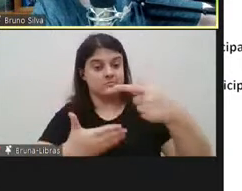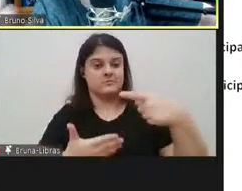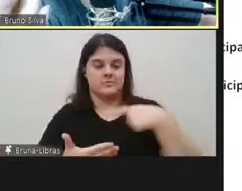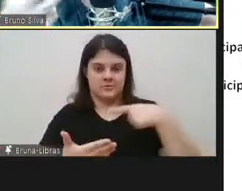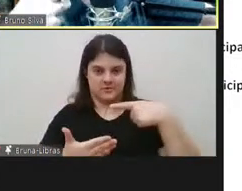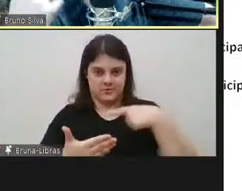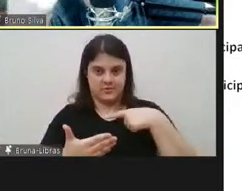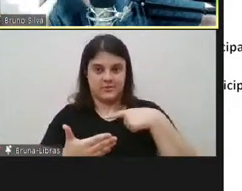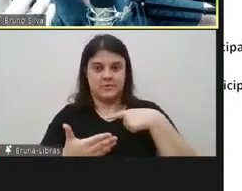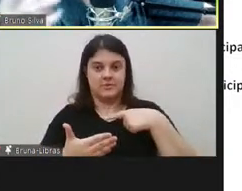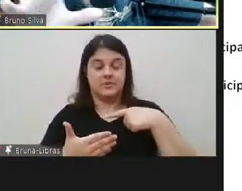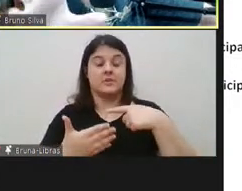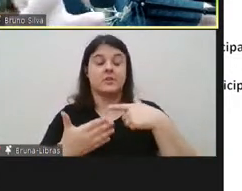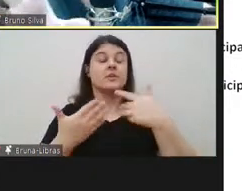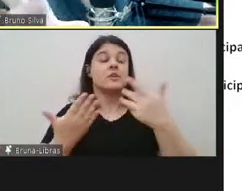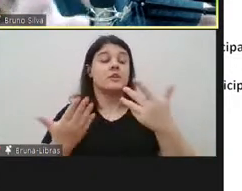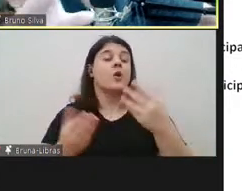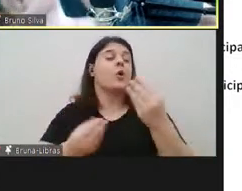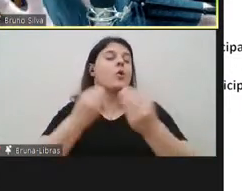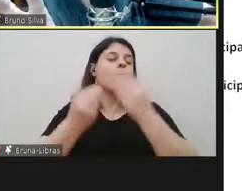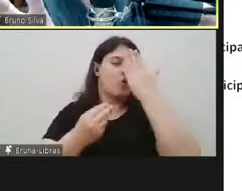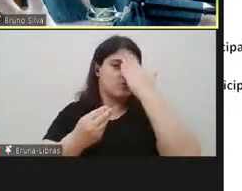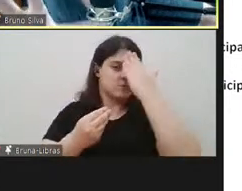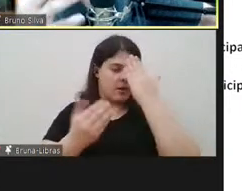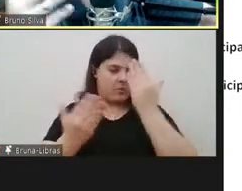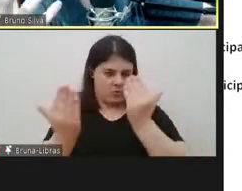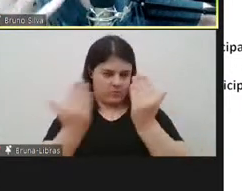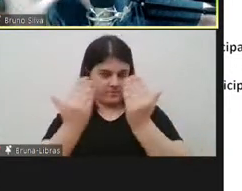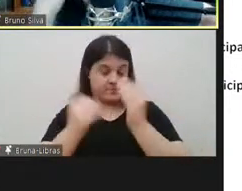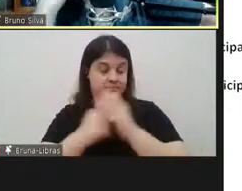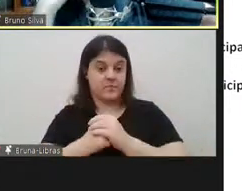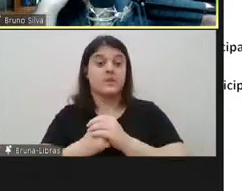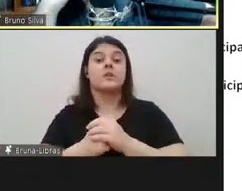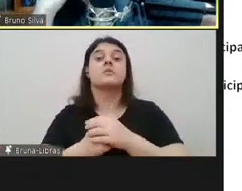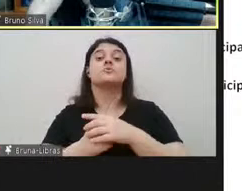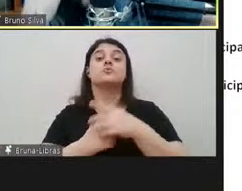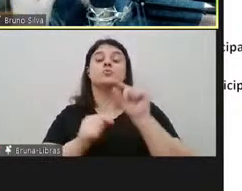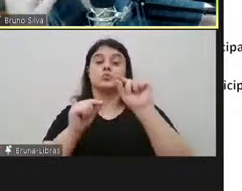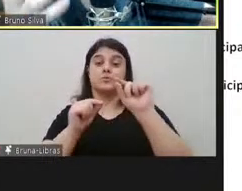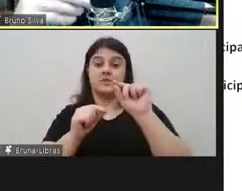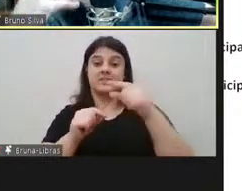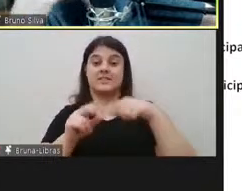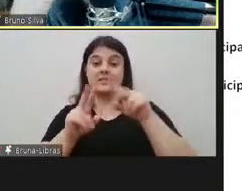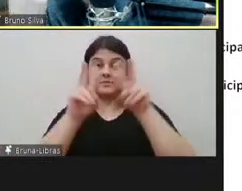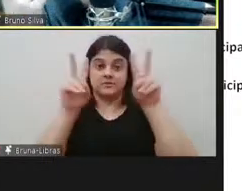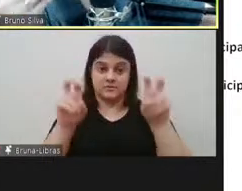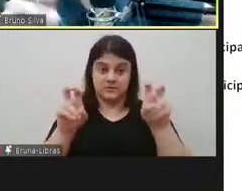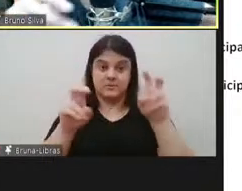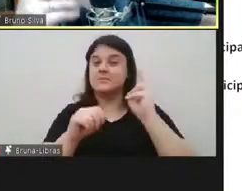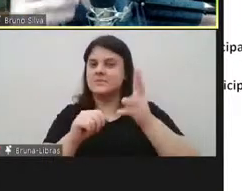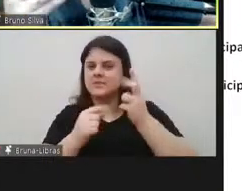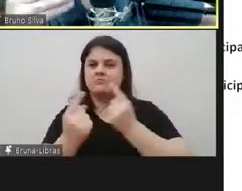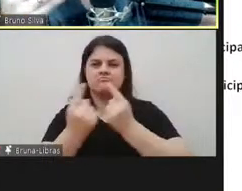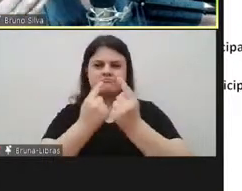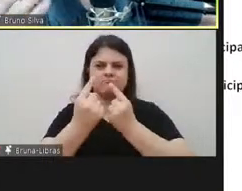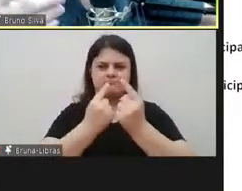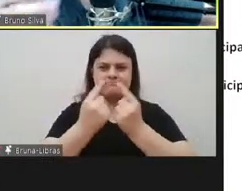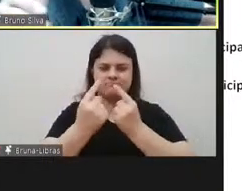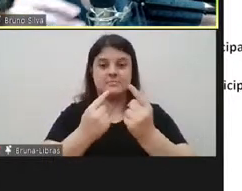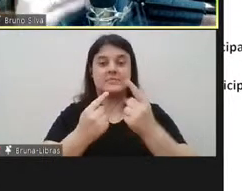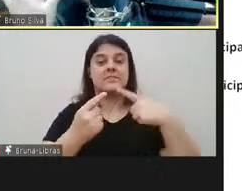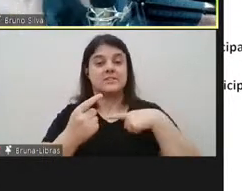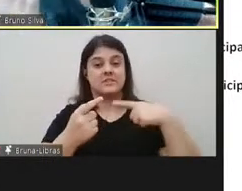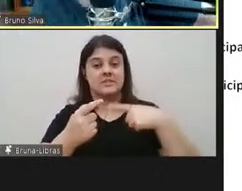moderna tanto é que só para você ter uma ideia fazer um parentes tanto é que um dos temas que sempre se discutiu